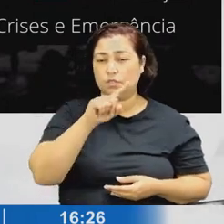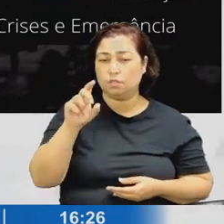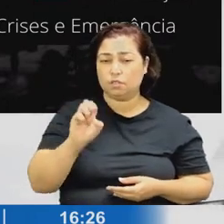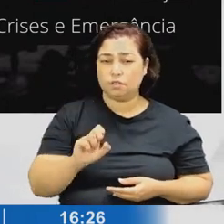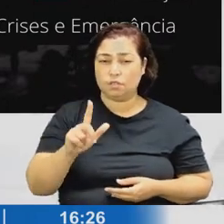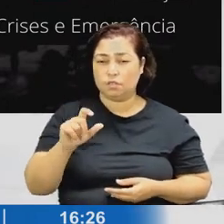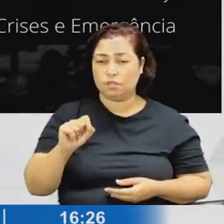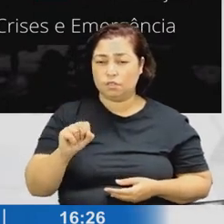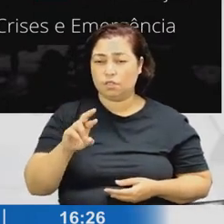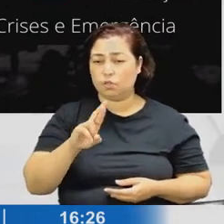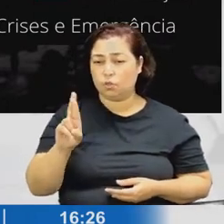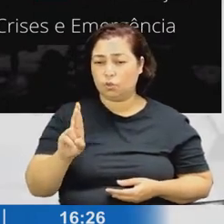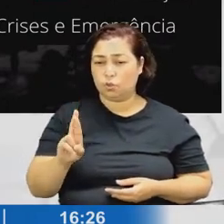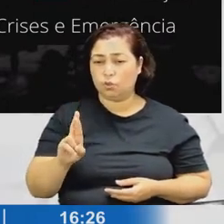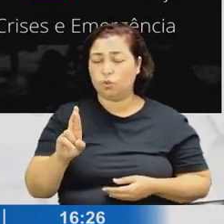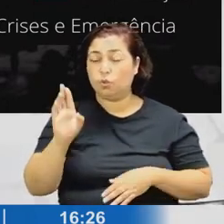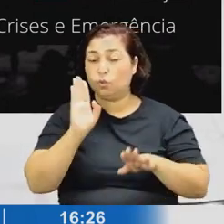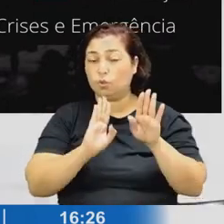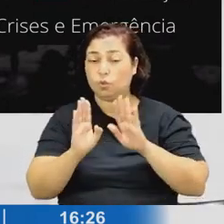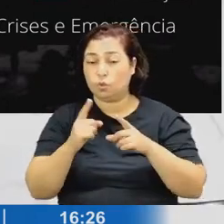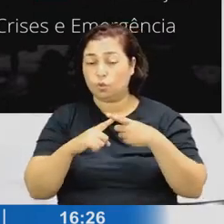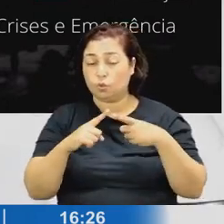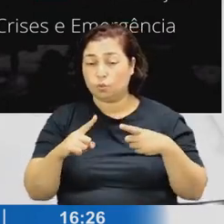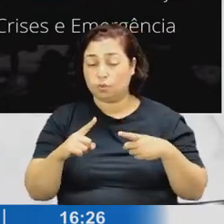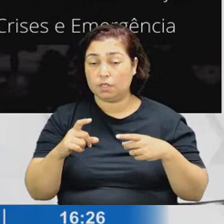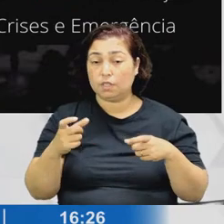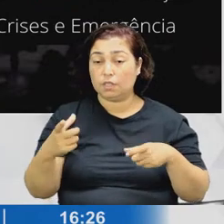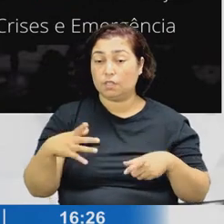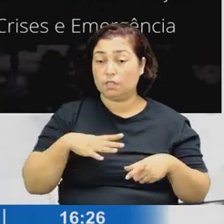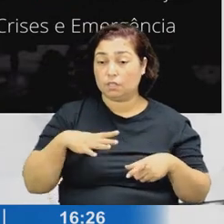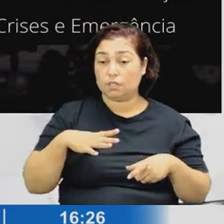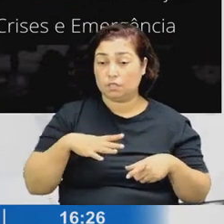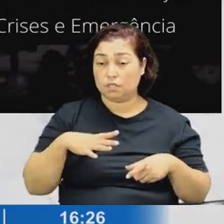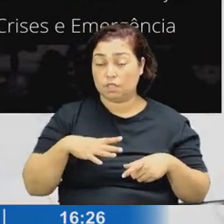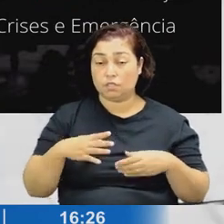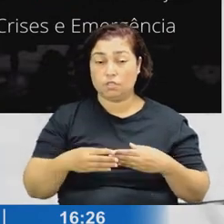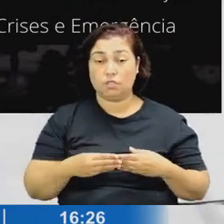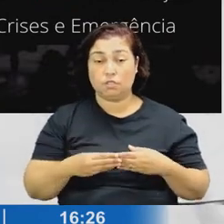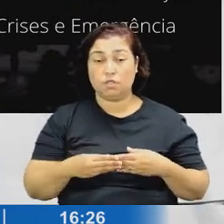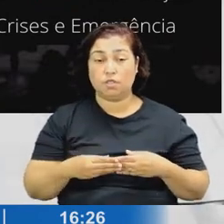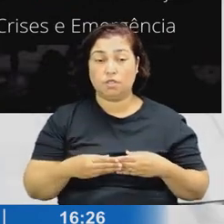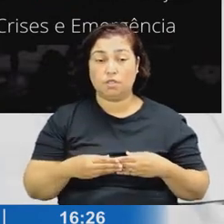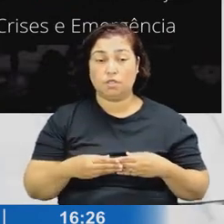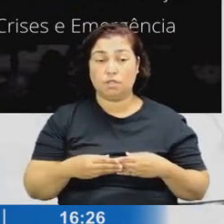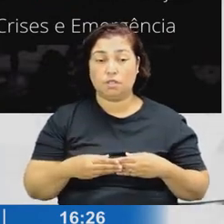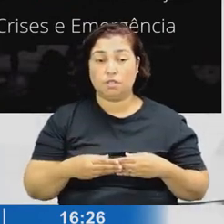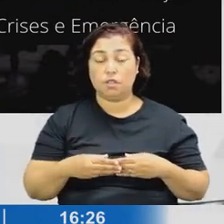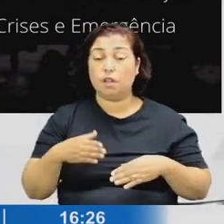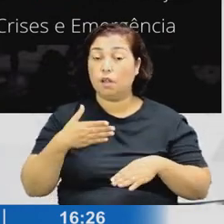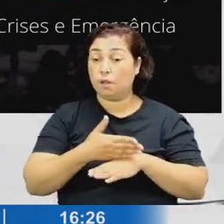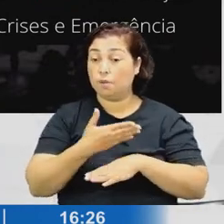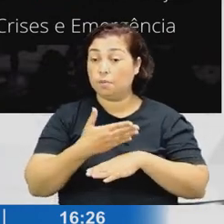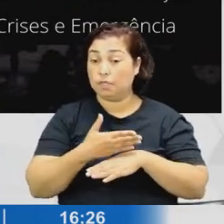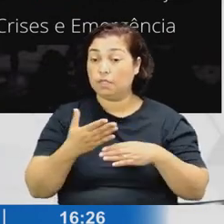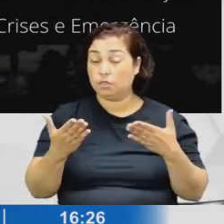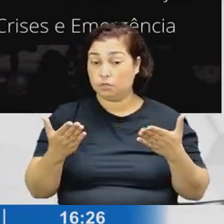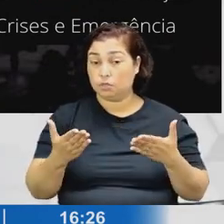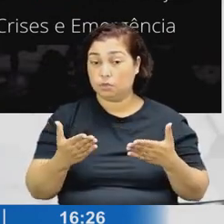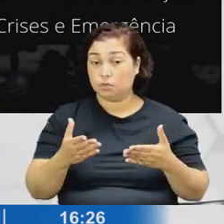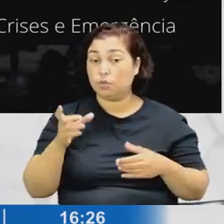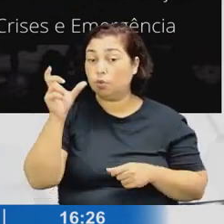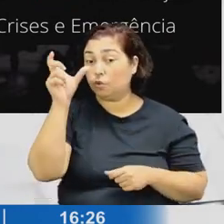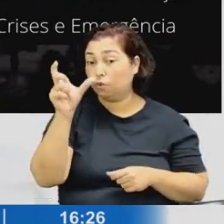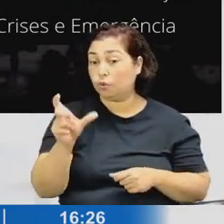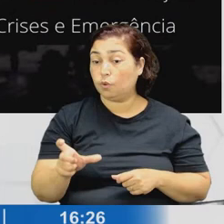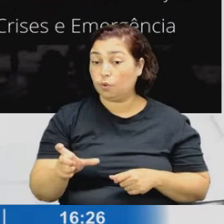aquele que cuida da cidade mais né é o cara que tem um perfil de zeladoria está sempre na está sempre preocupado com essa parte zeladoria qual é o